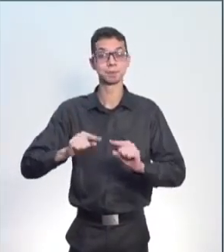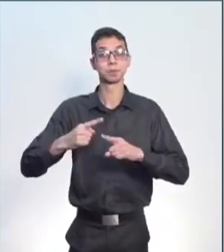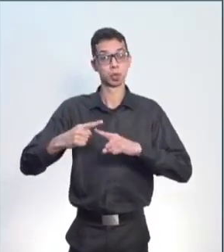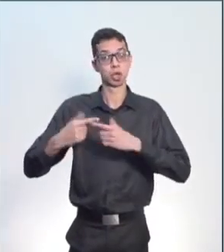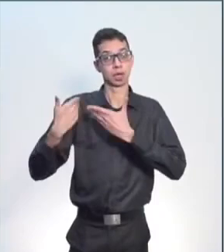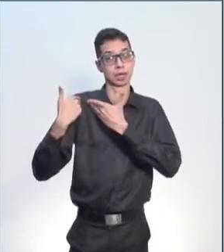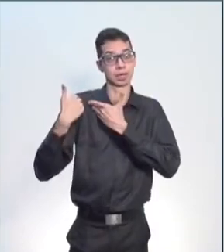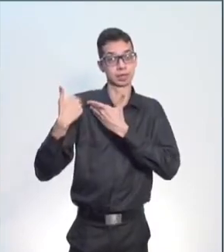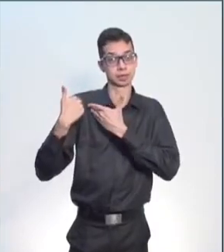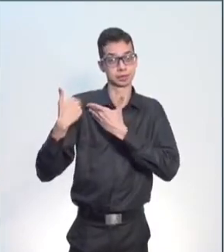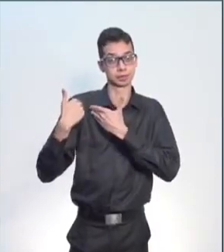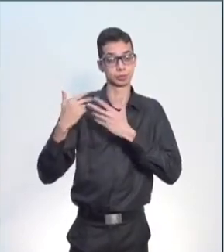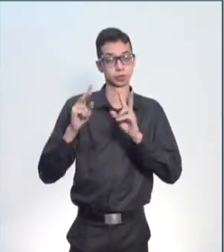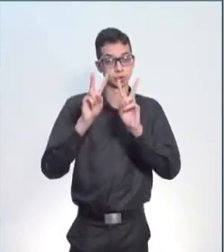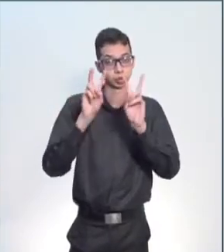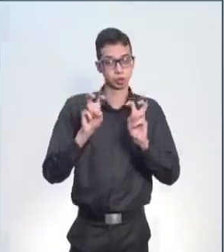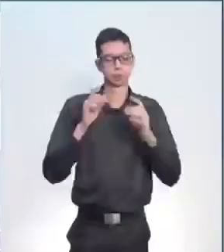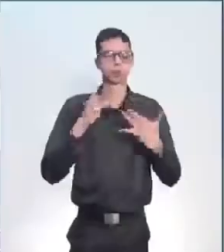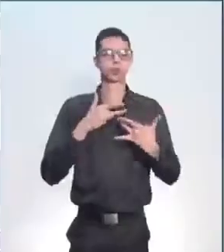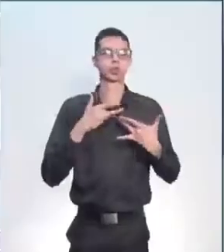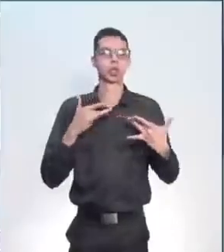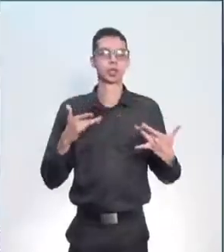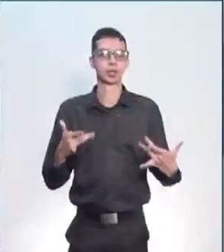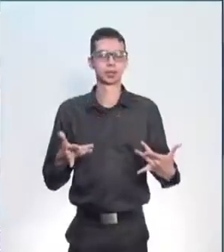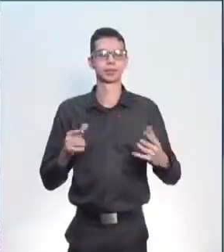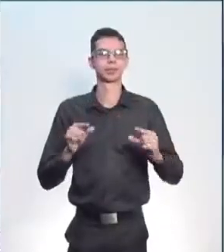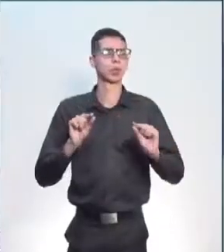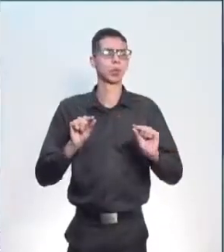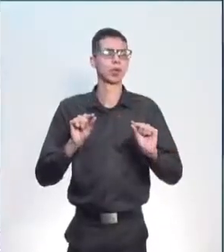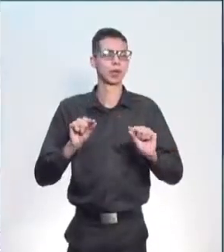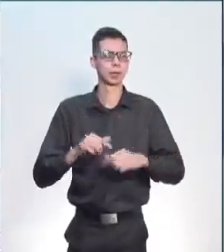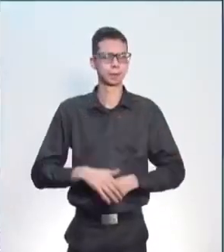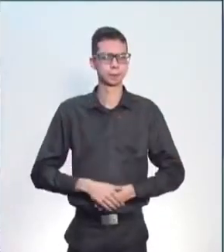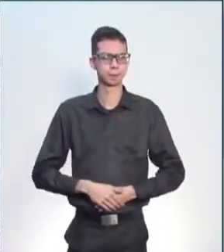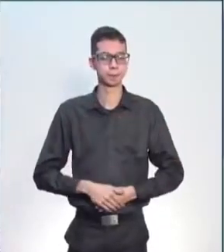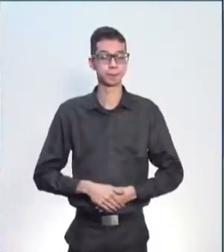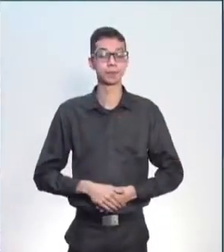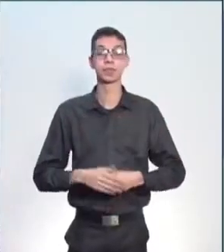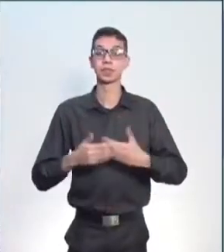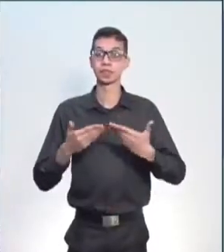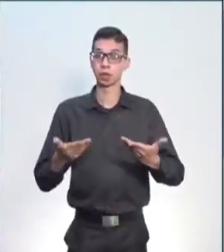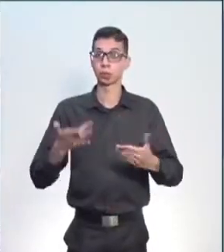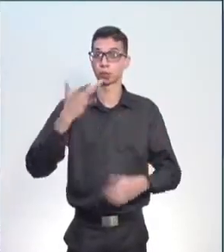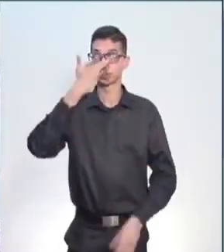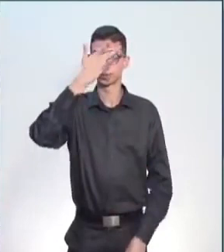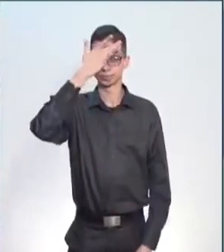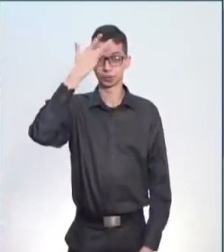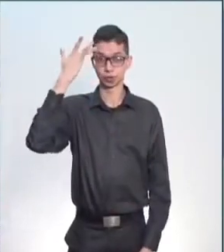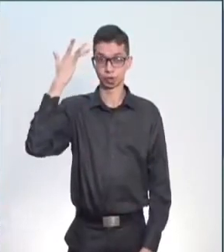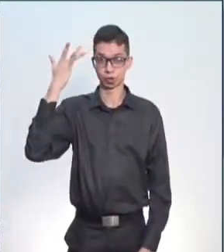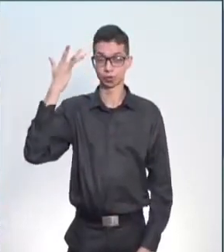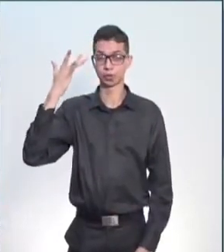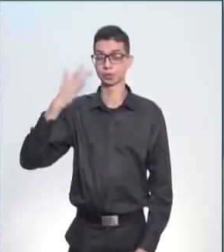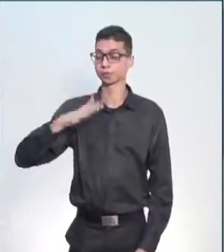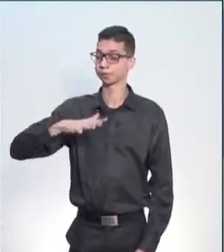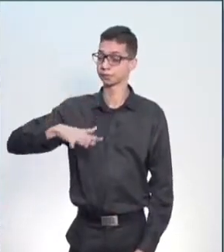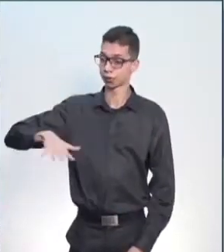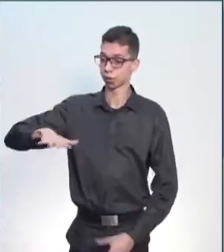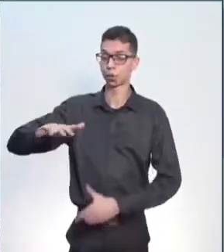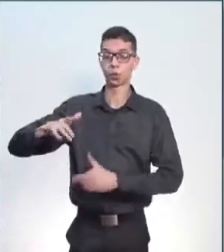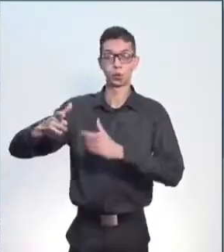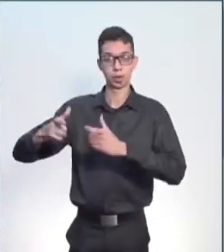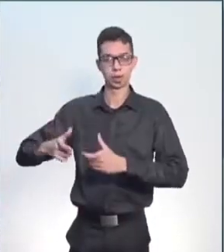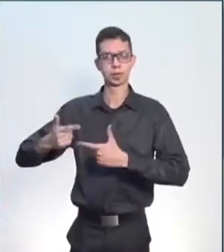responsabilidade solidária. O que significa? As pessoas que estão ali, naquele trabalho, lembra que a